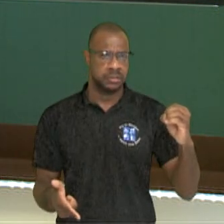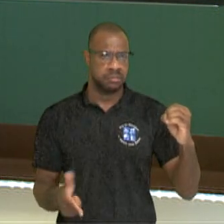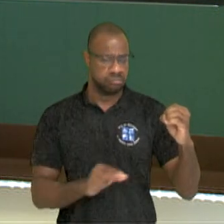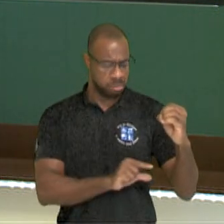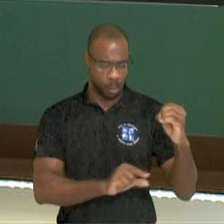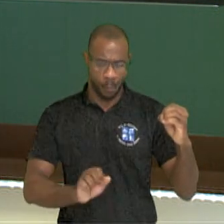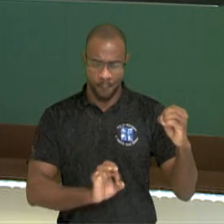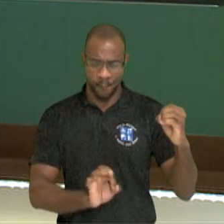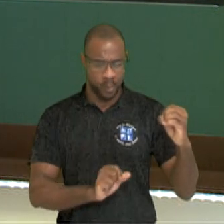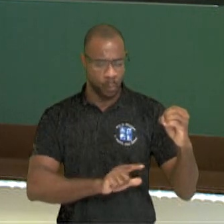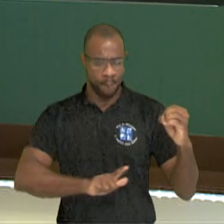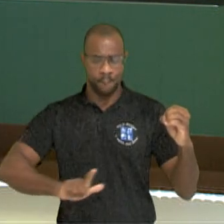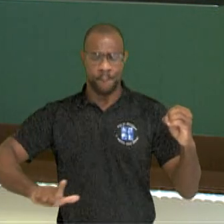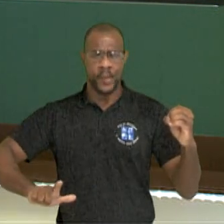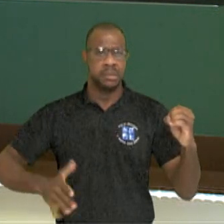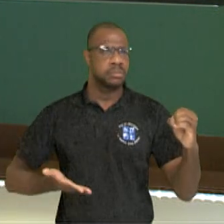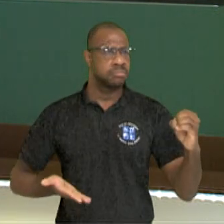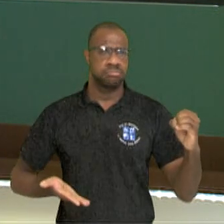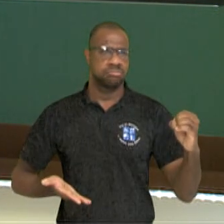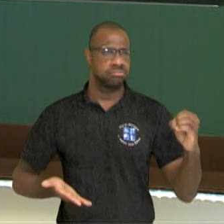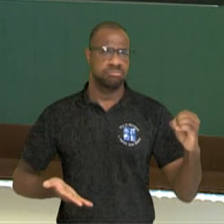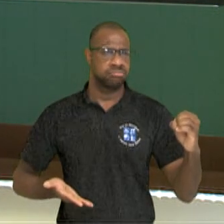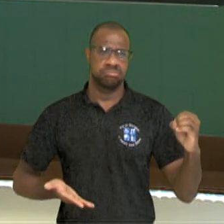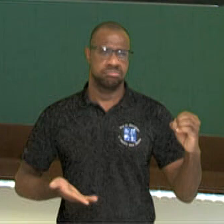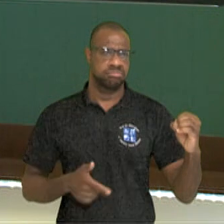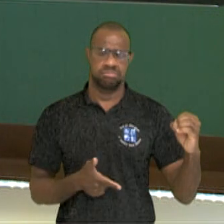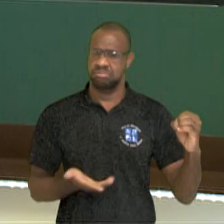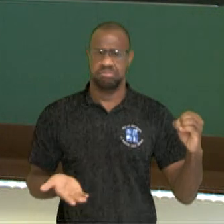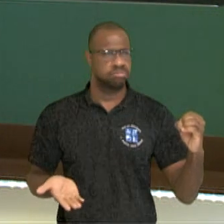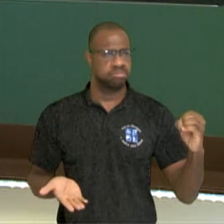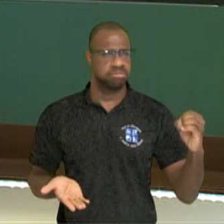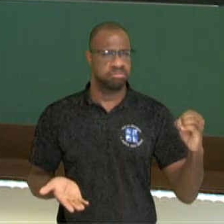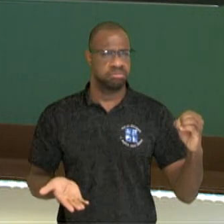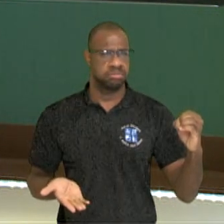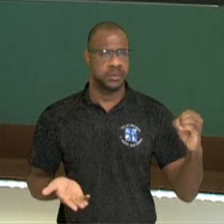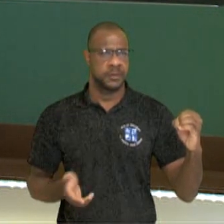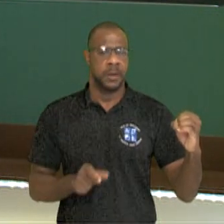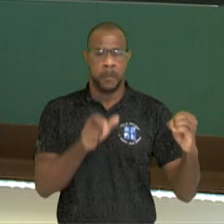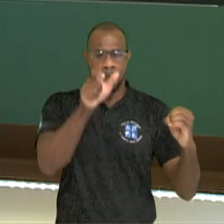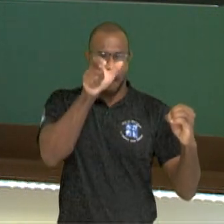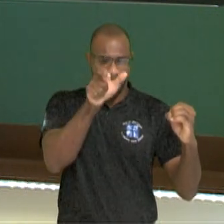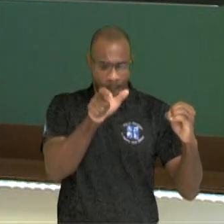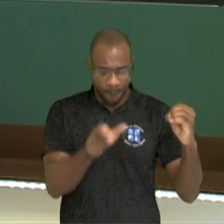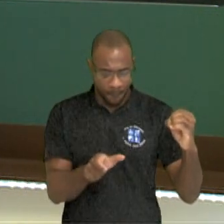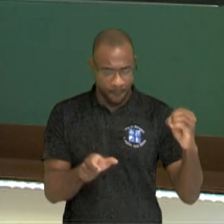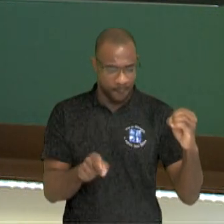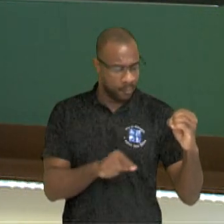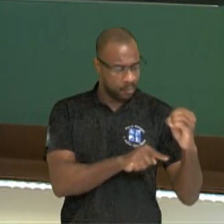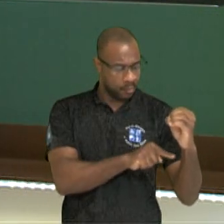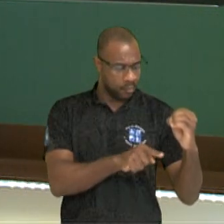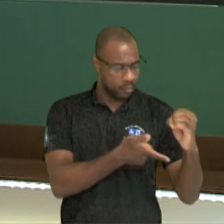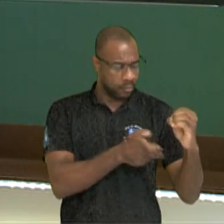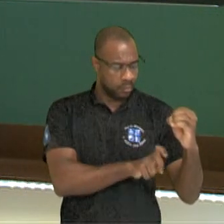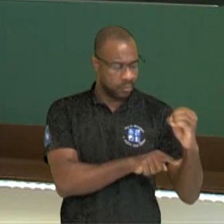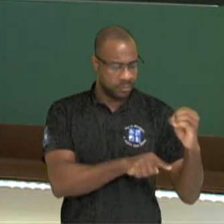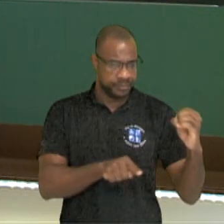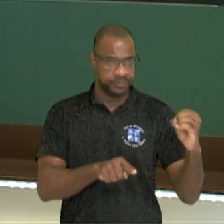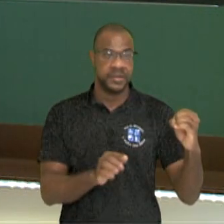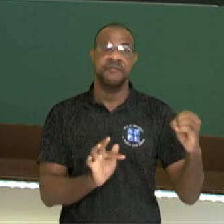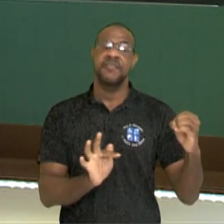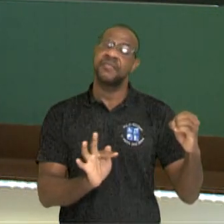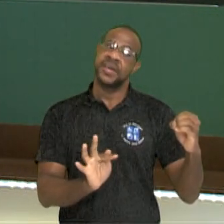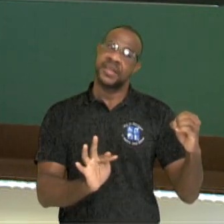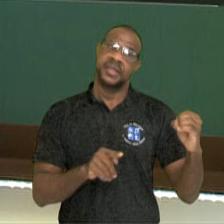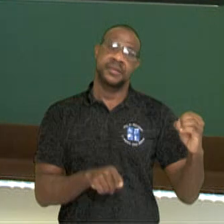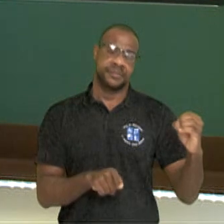teve menos 20 de prejuízo ou R$20.000 de prejuízo, certo? Bom, só o fevereiro, então, que